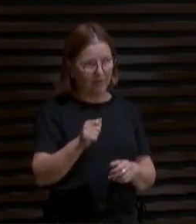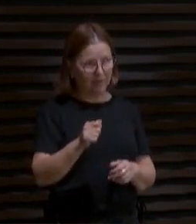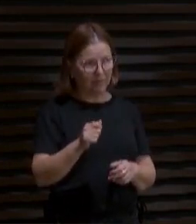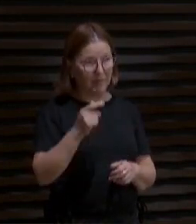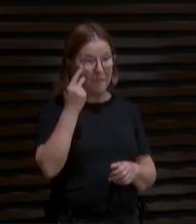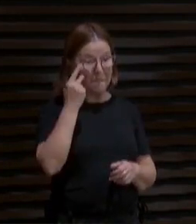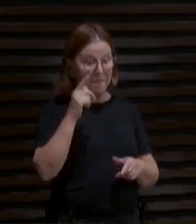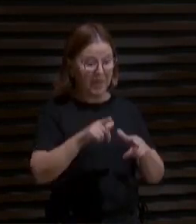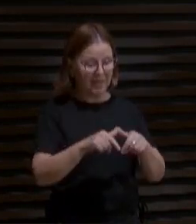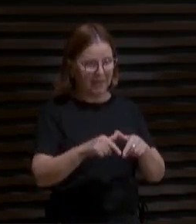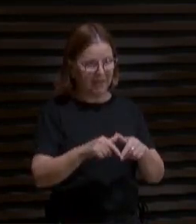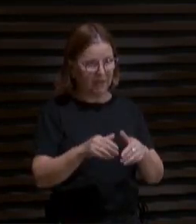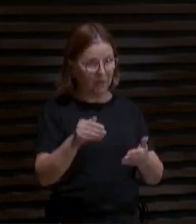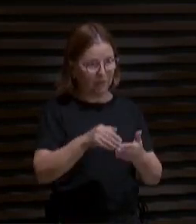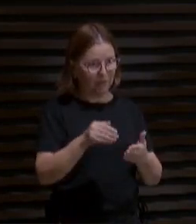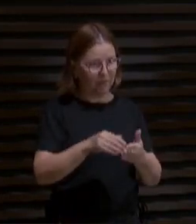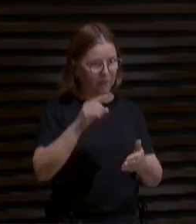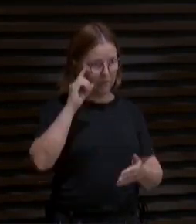dias.